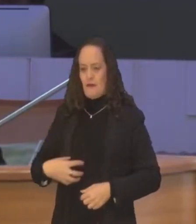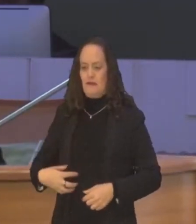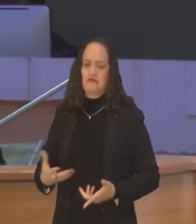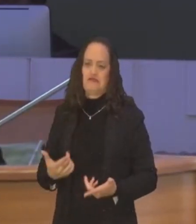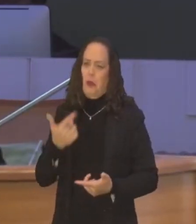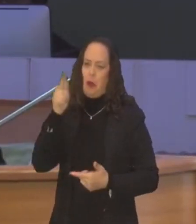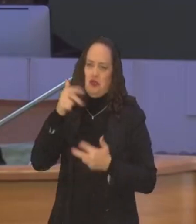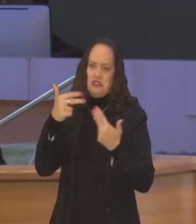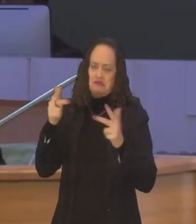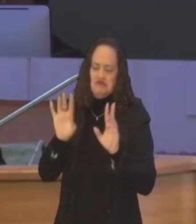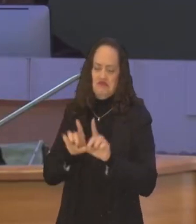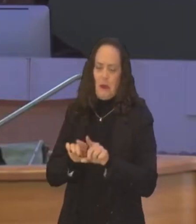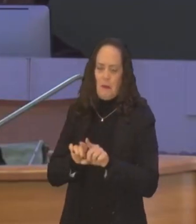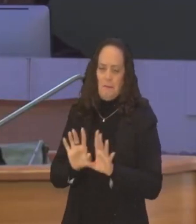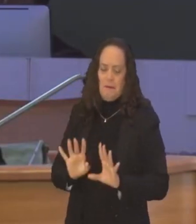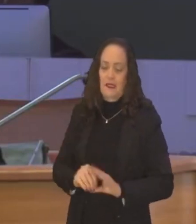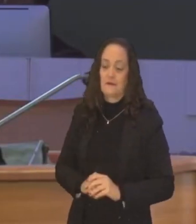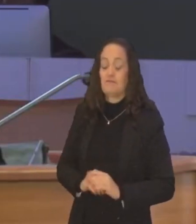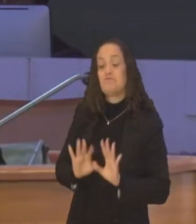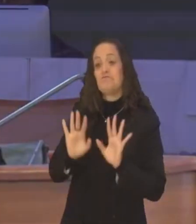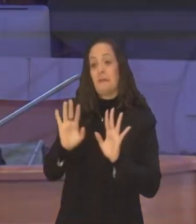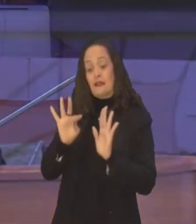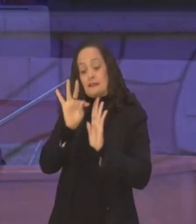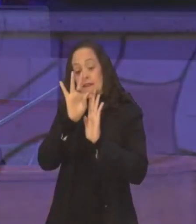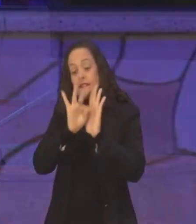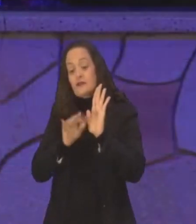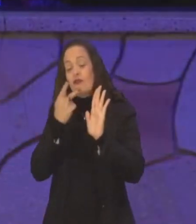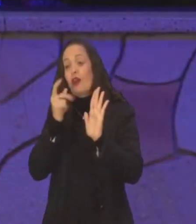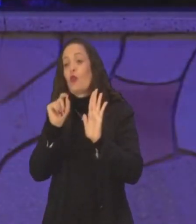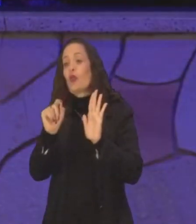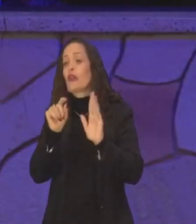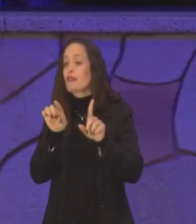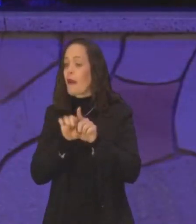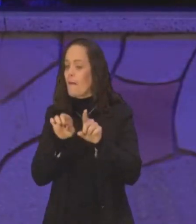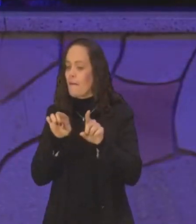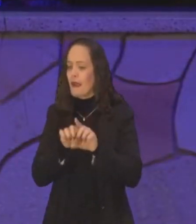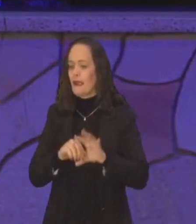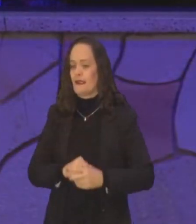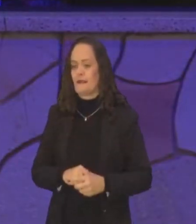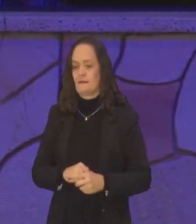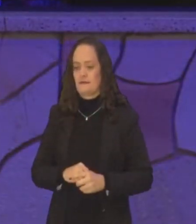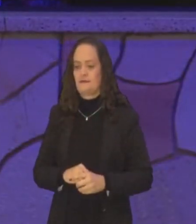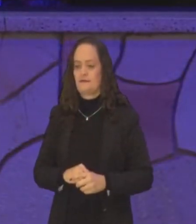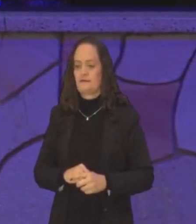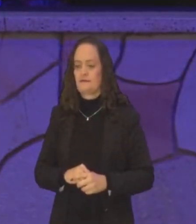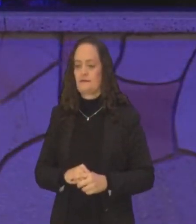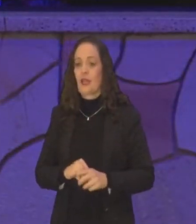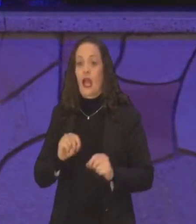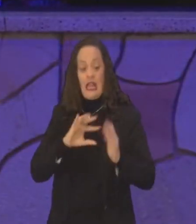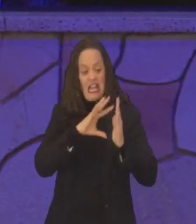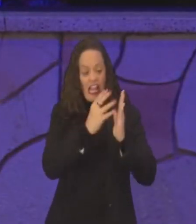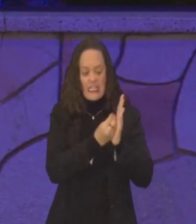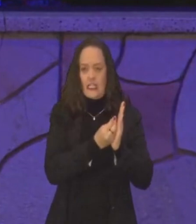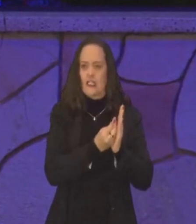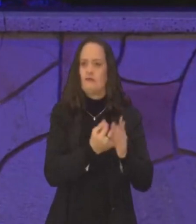outras. Mas o texto também nos fala, irmãos, no verso de número 13, da perseverança desta igreja.